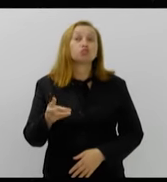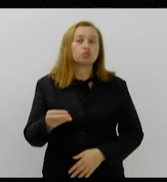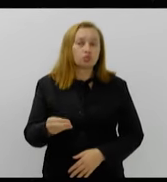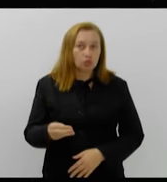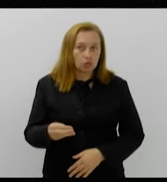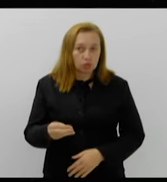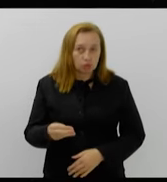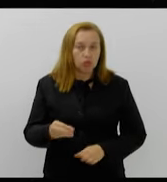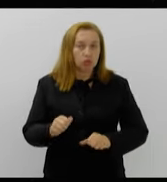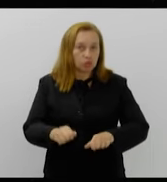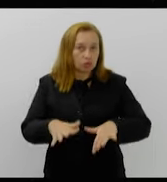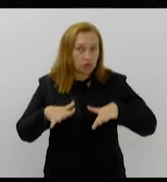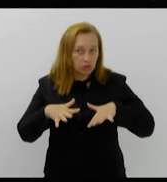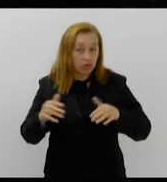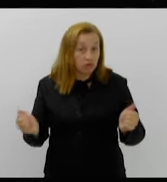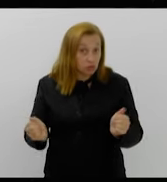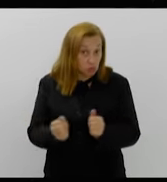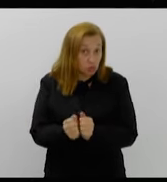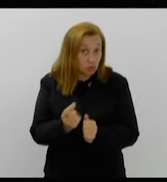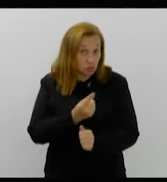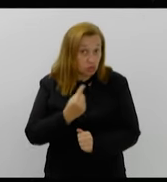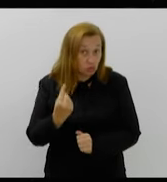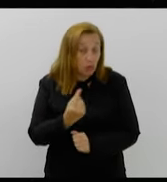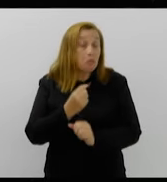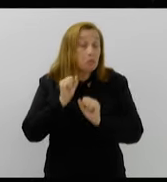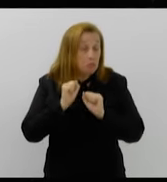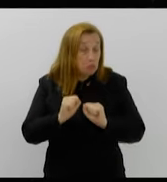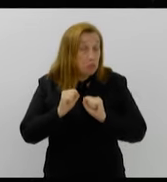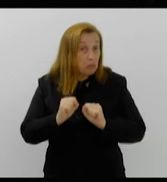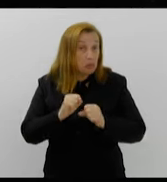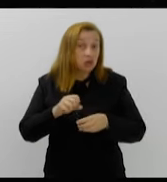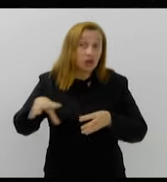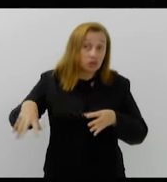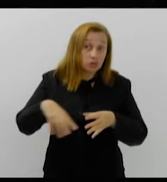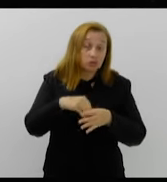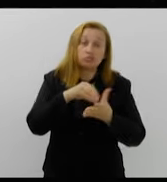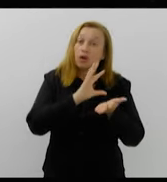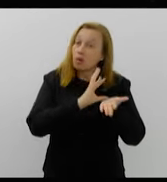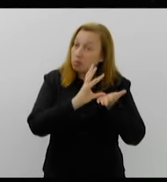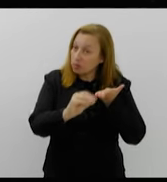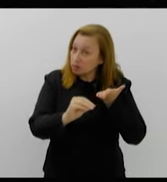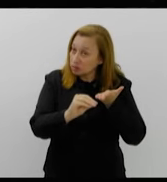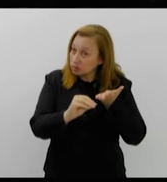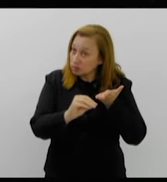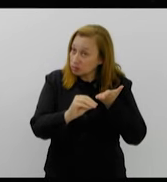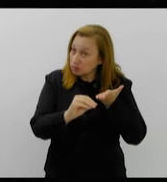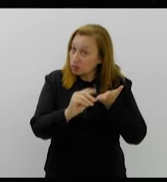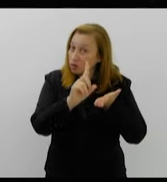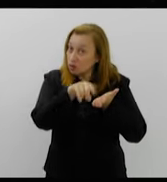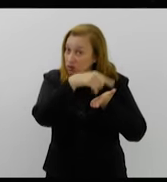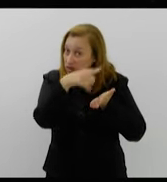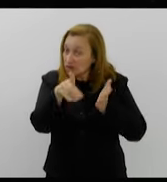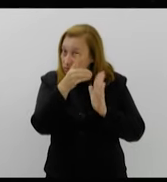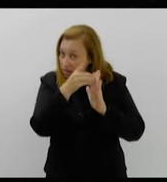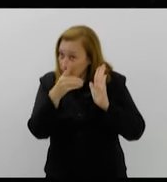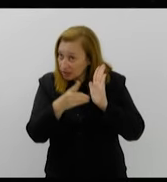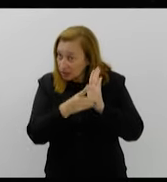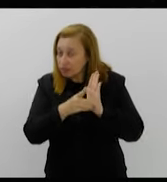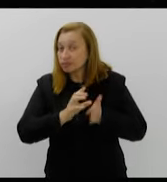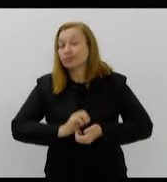sessão e presidiu poderá vir pautar assusta desse